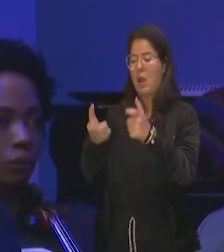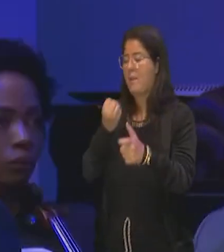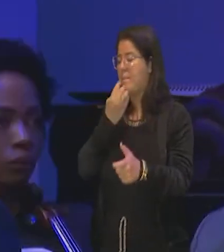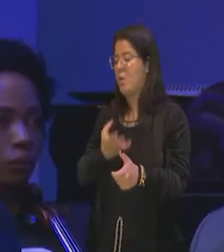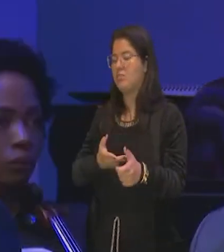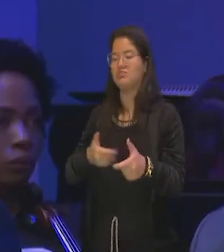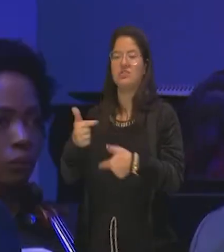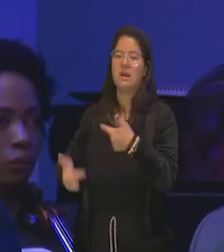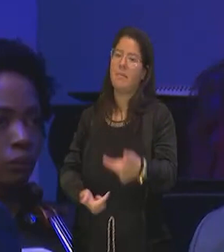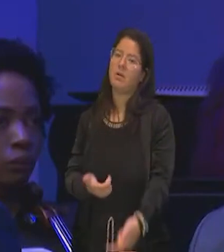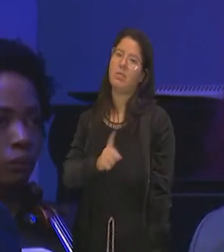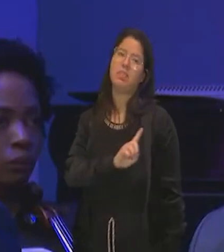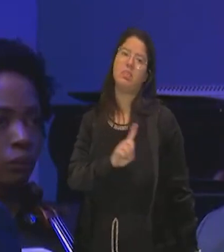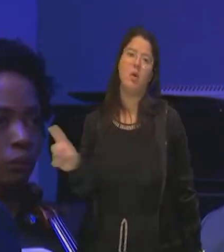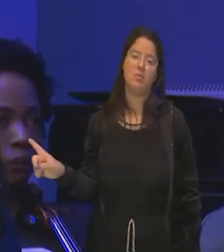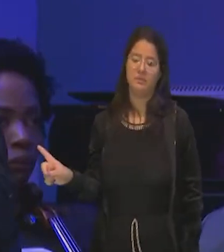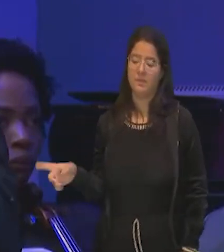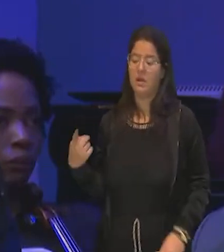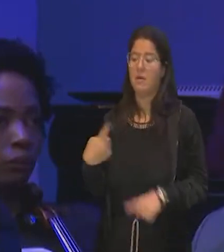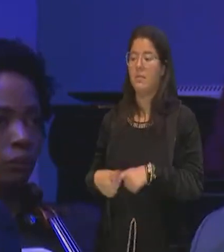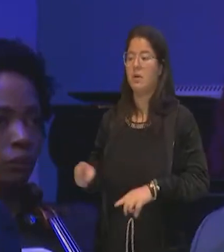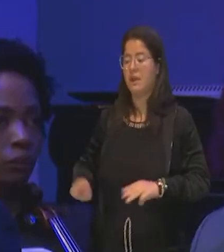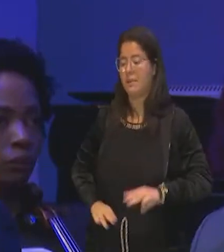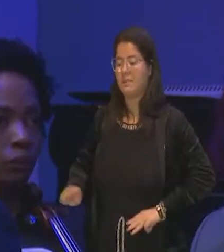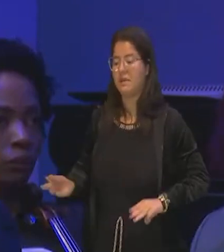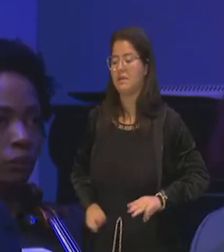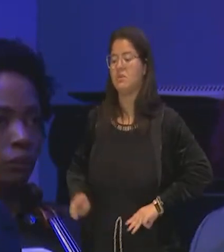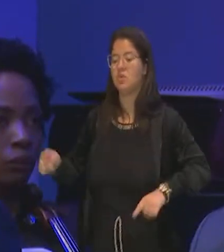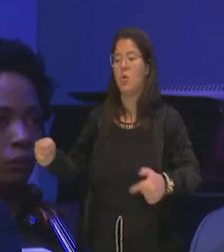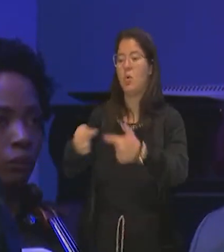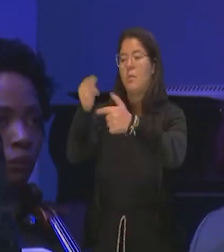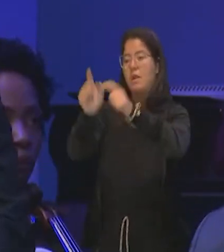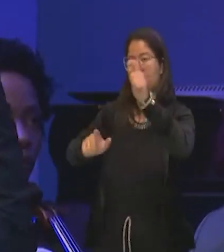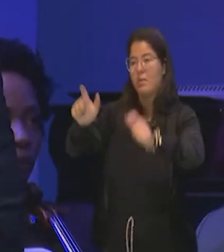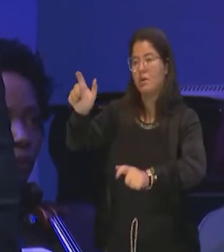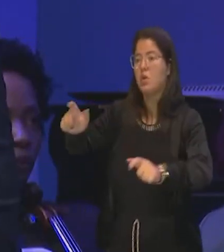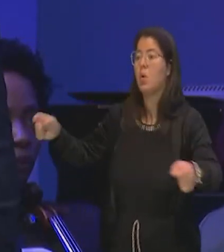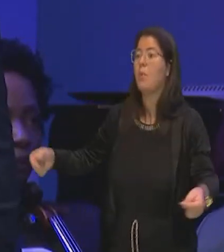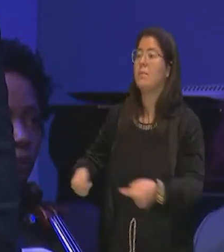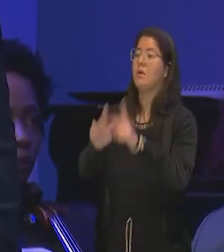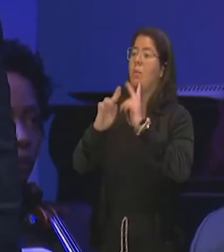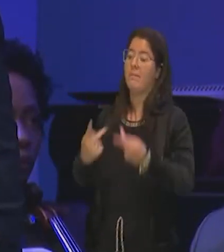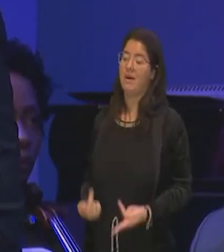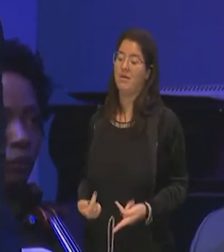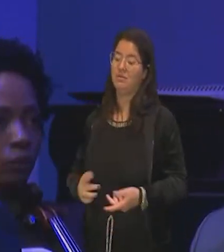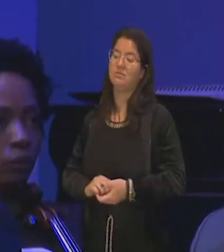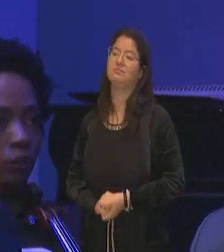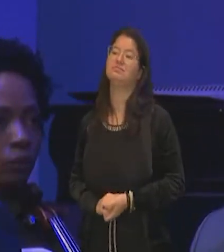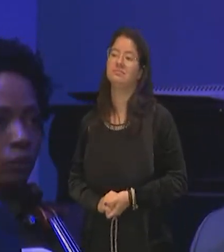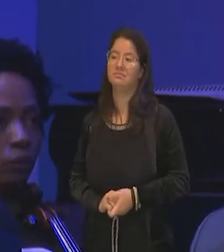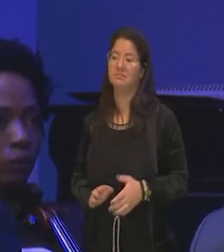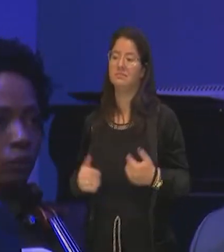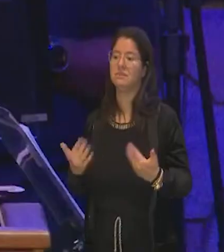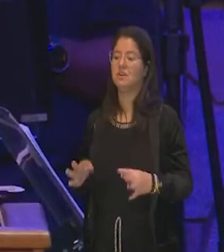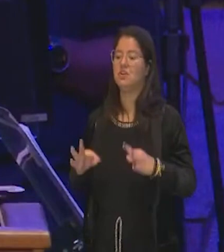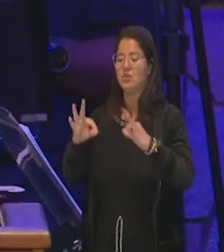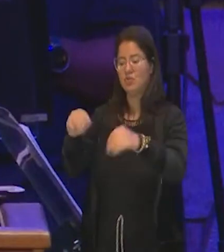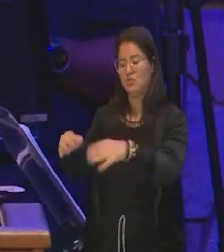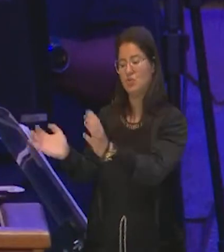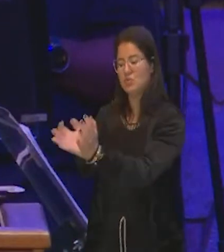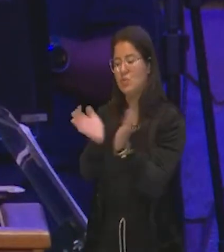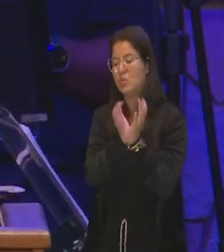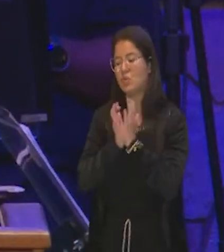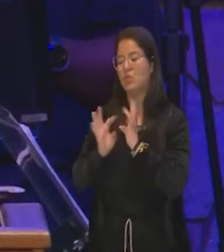atividade. Porque ministério tem a ver com gente, com pessoa, de todas as classes, de todas